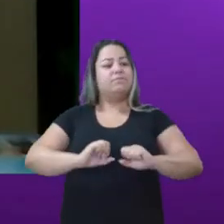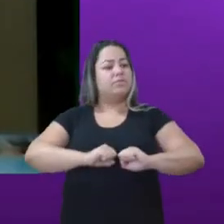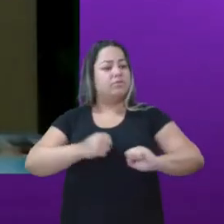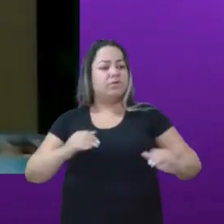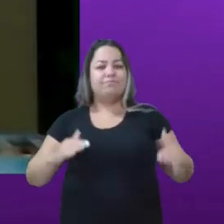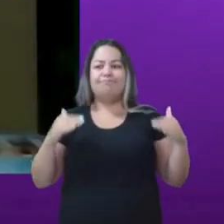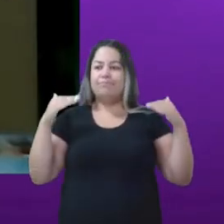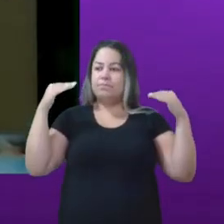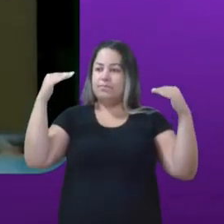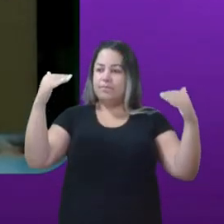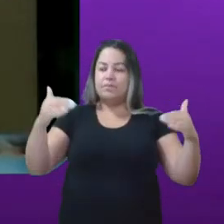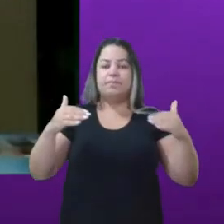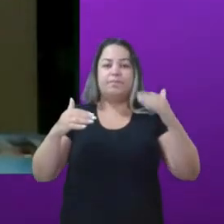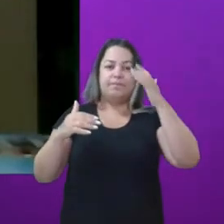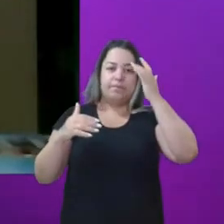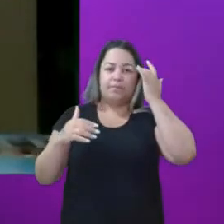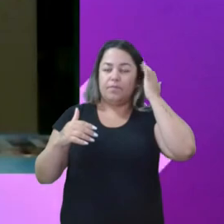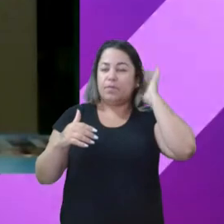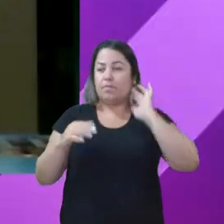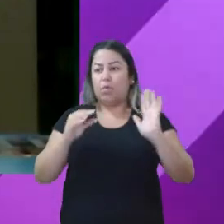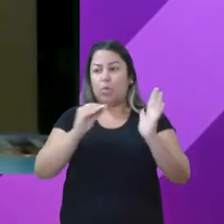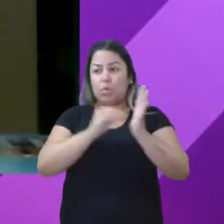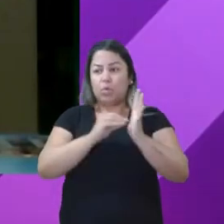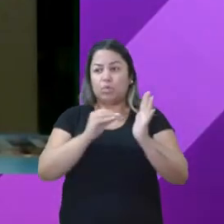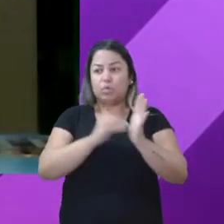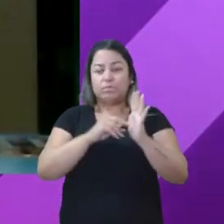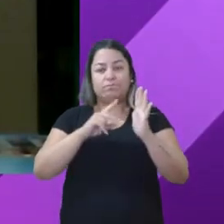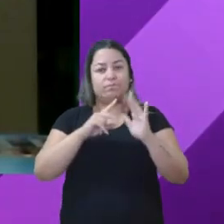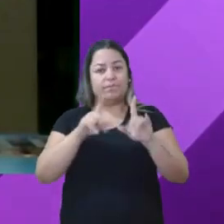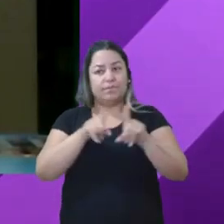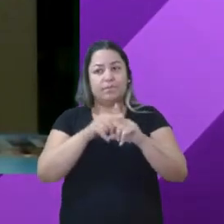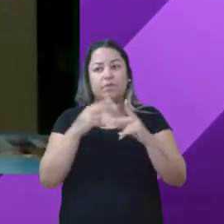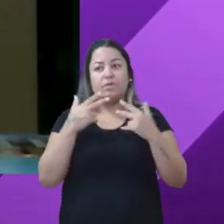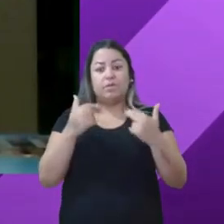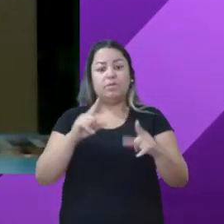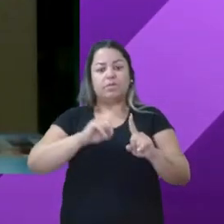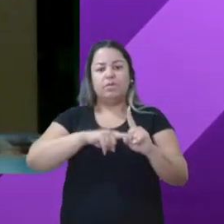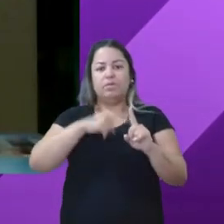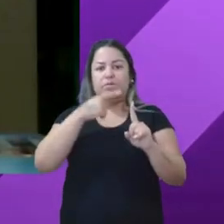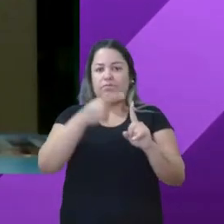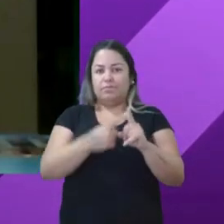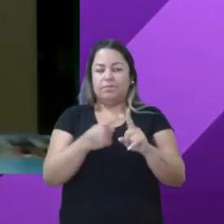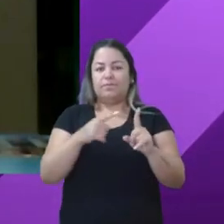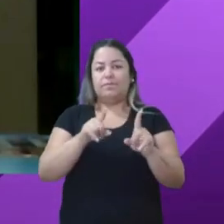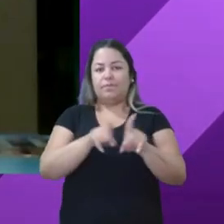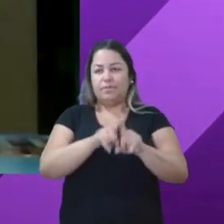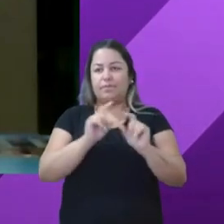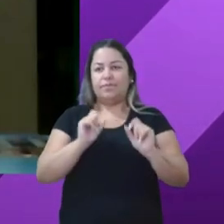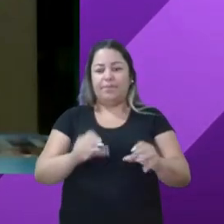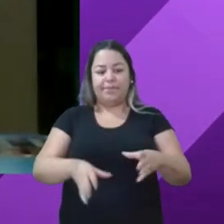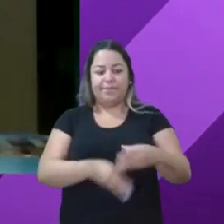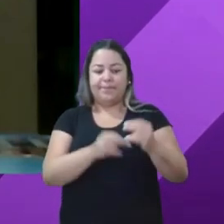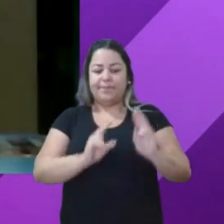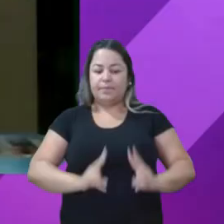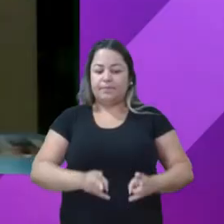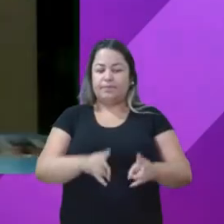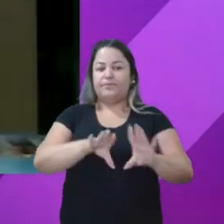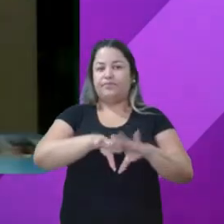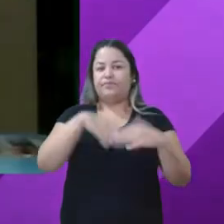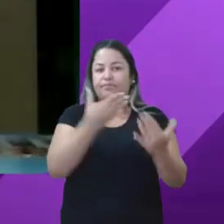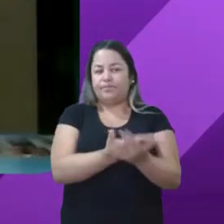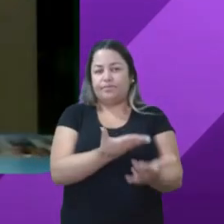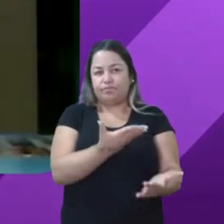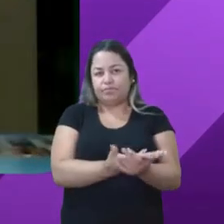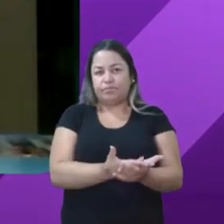enorme da desnutrição infantil. Nós triplicamos a presença e a permanência das crianças nas